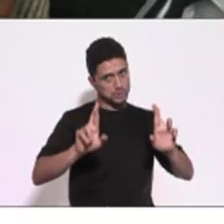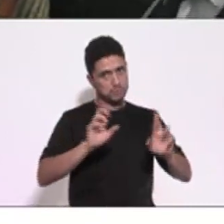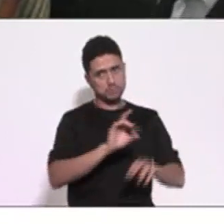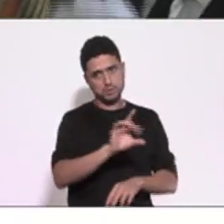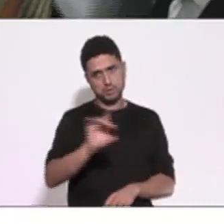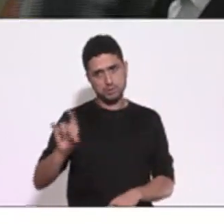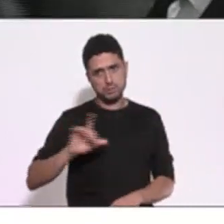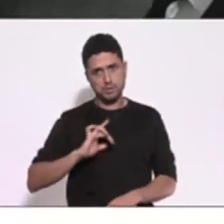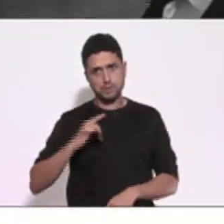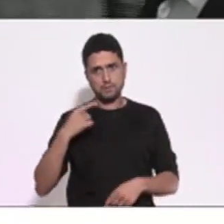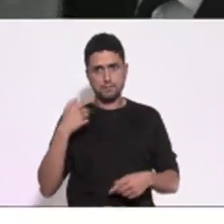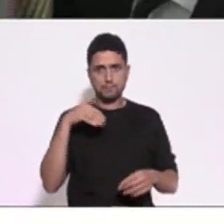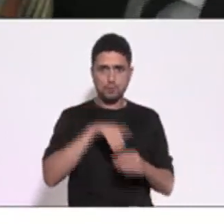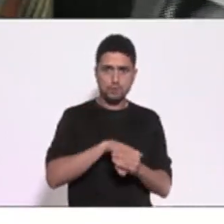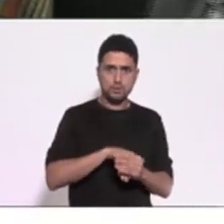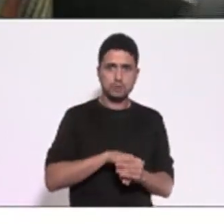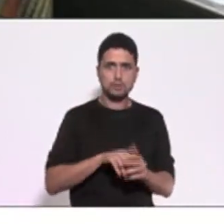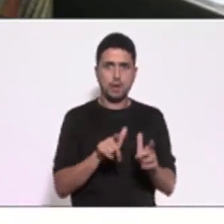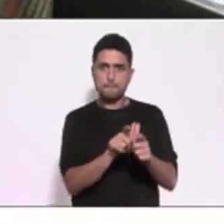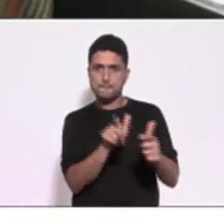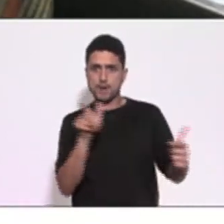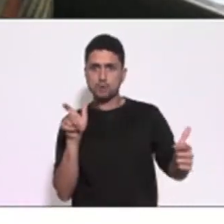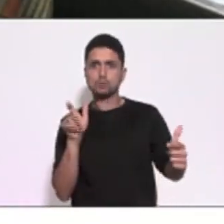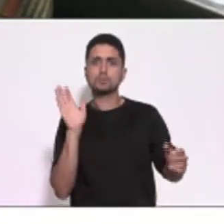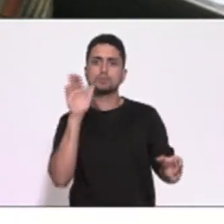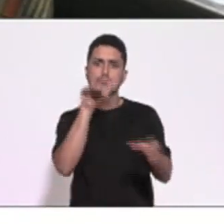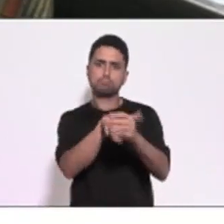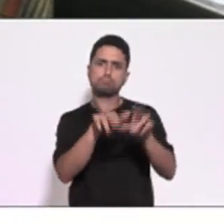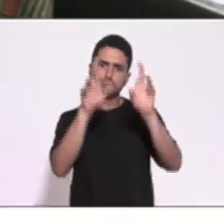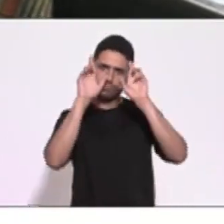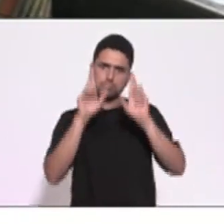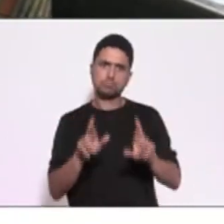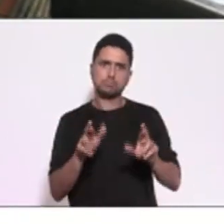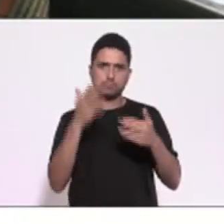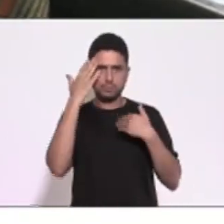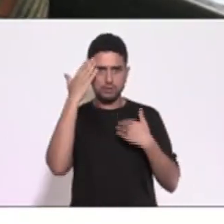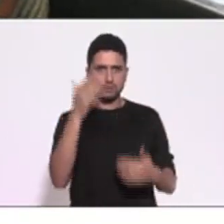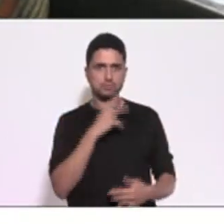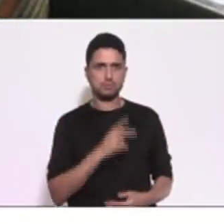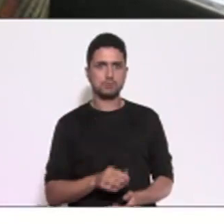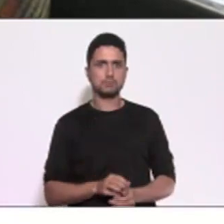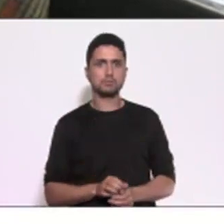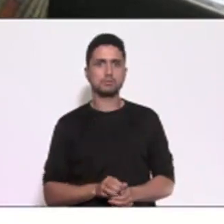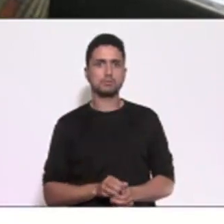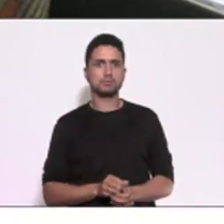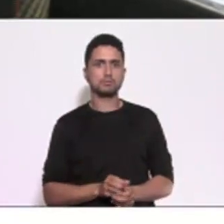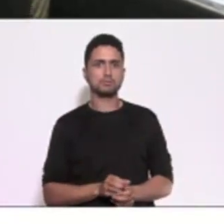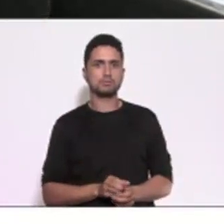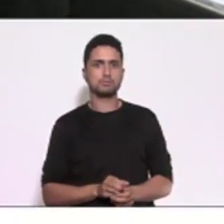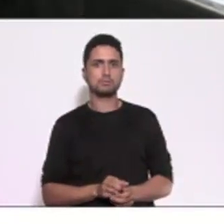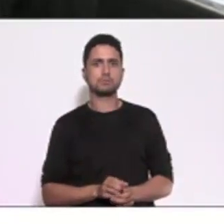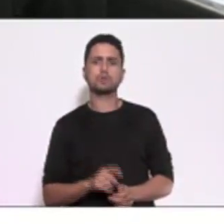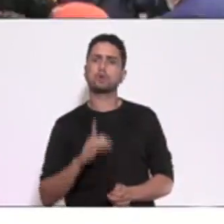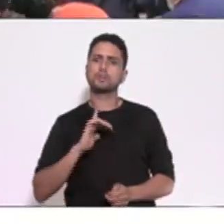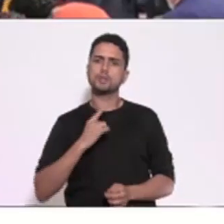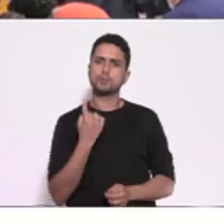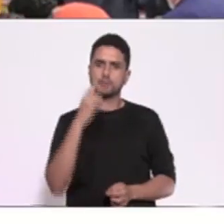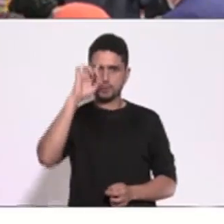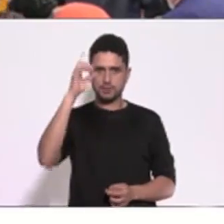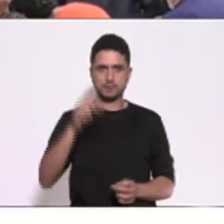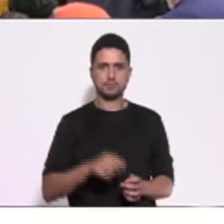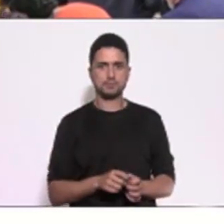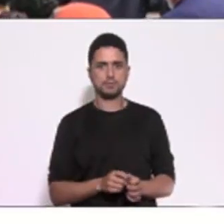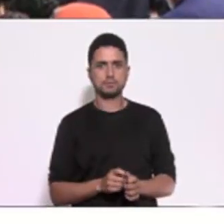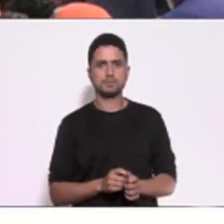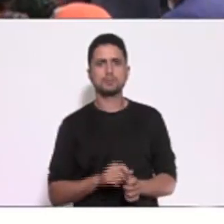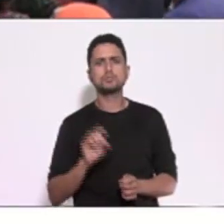a votação e a ideia da maioria. Ok, presidente? Obrigado. Tive uma ideia agora, inclusive, Anderson. A gente pode trazer uma previsão. Não